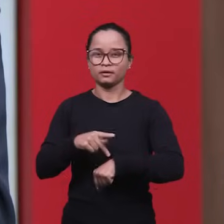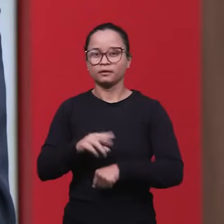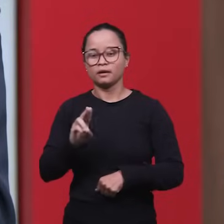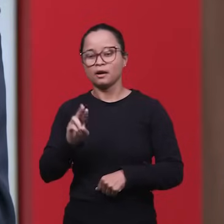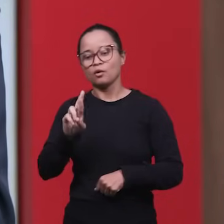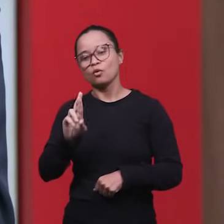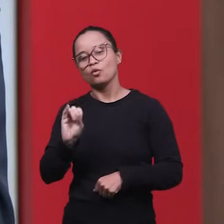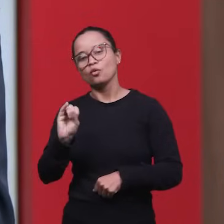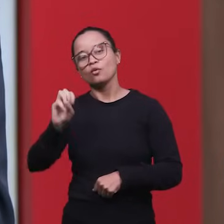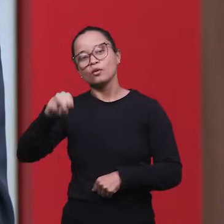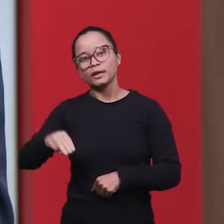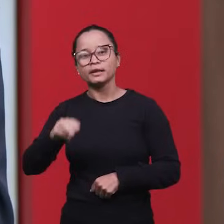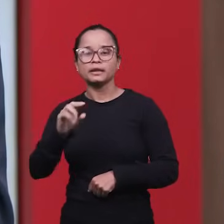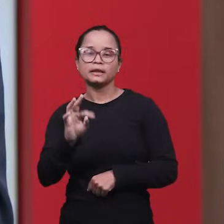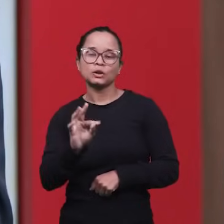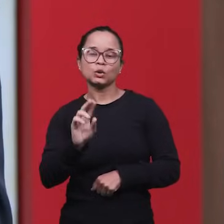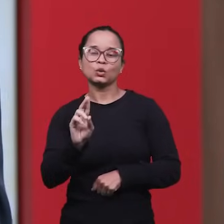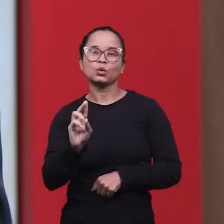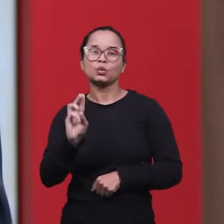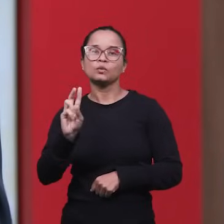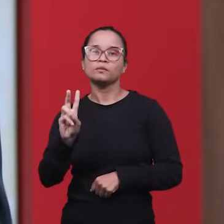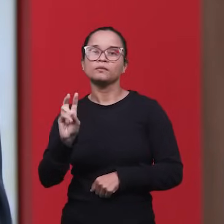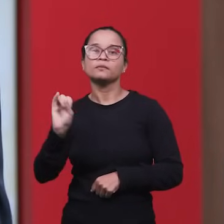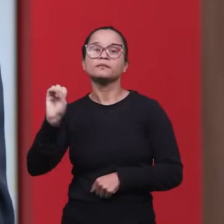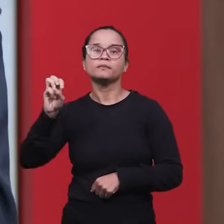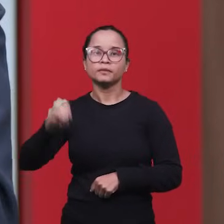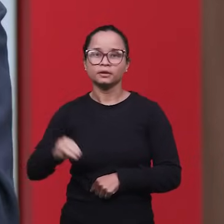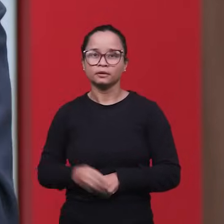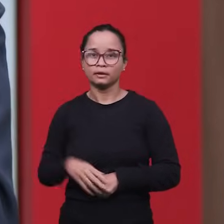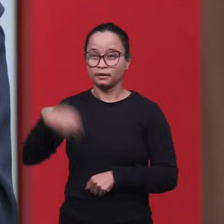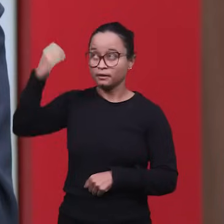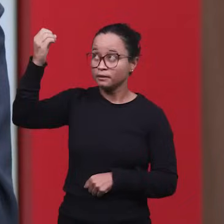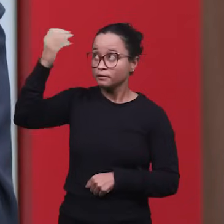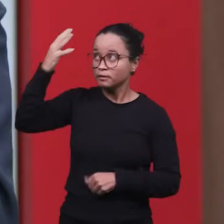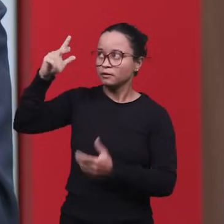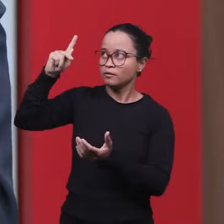Tumim. Luz e verdade.